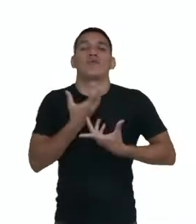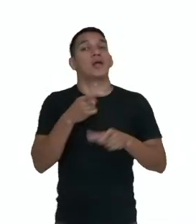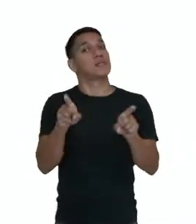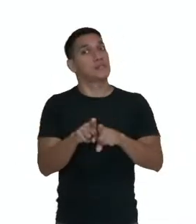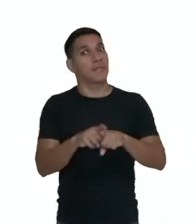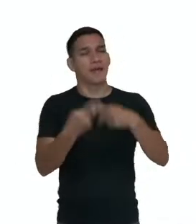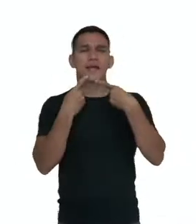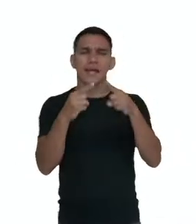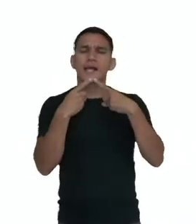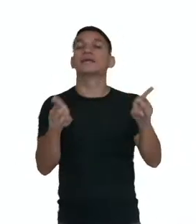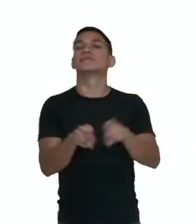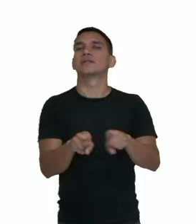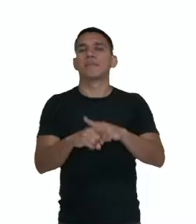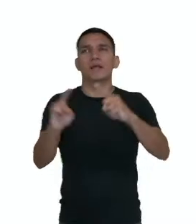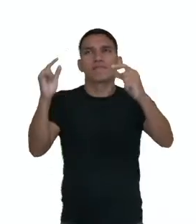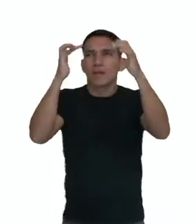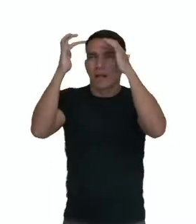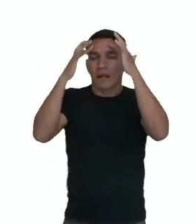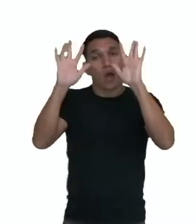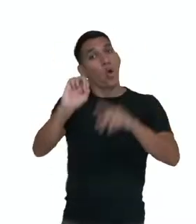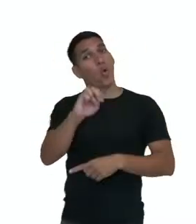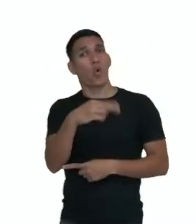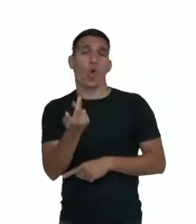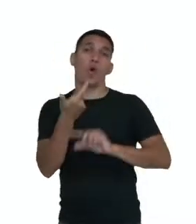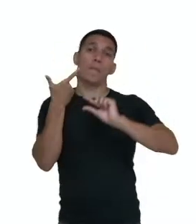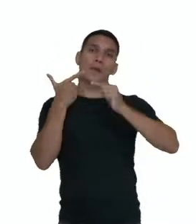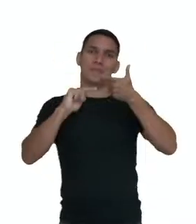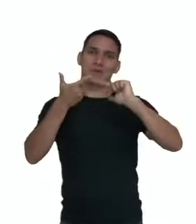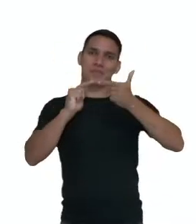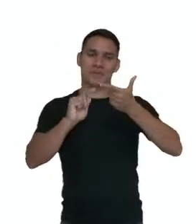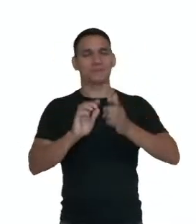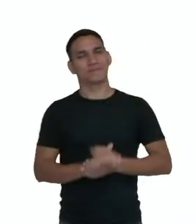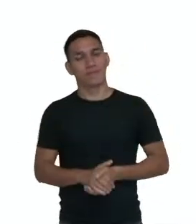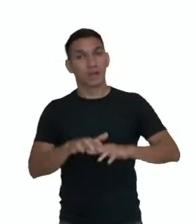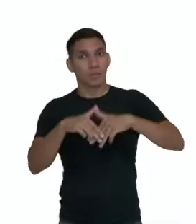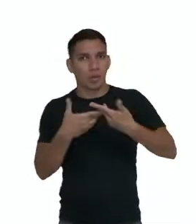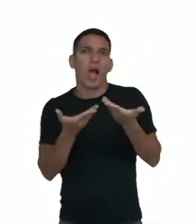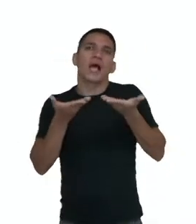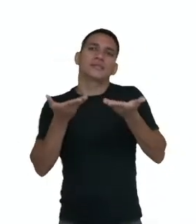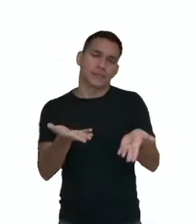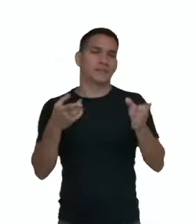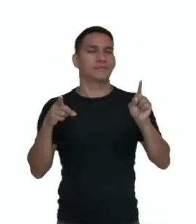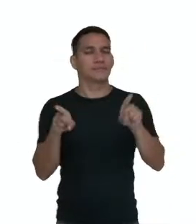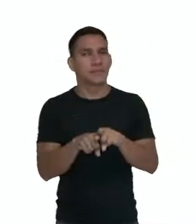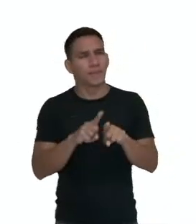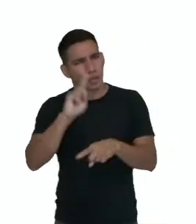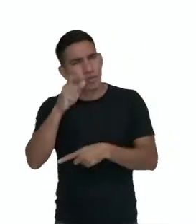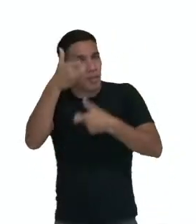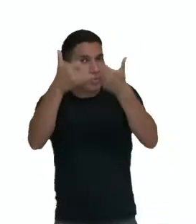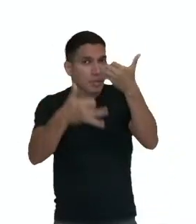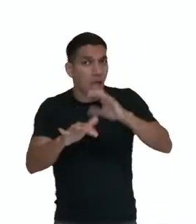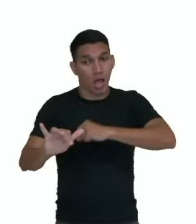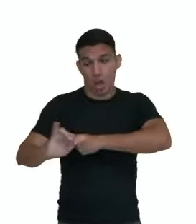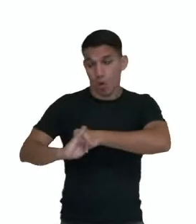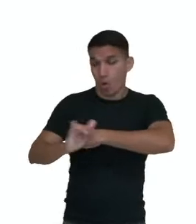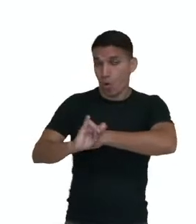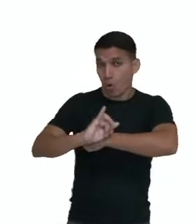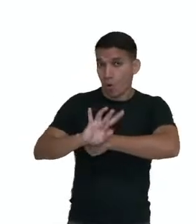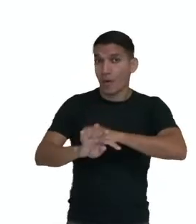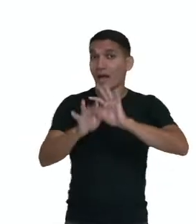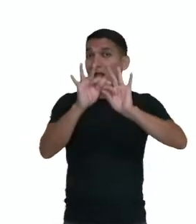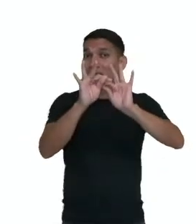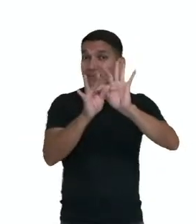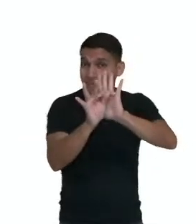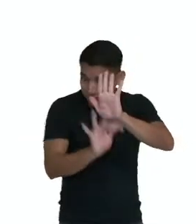crítico, reflexivo ou humorístico, por exemplo. Assim, podemos dizer que a crônica é um pequeno texto que